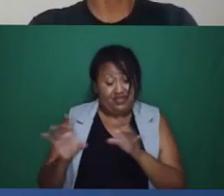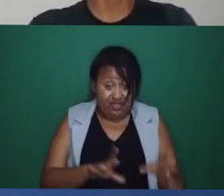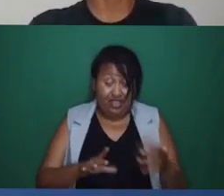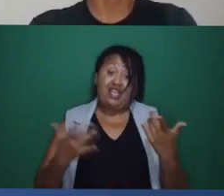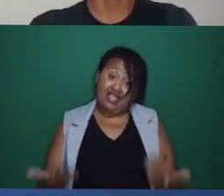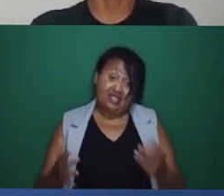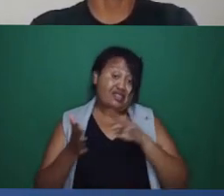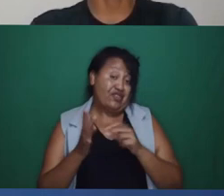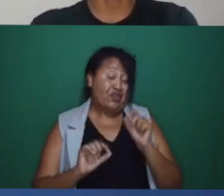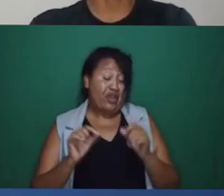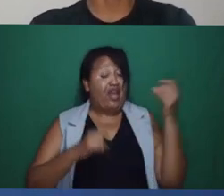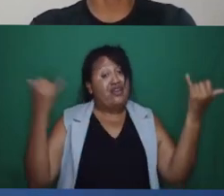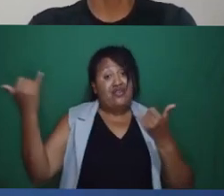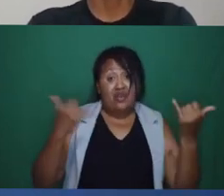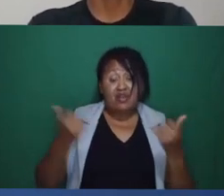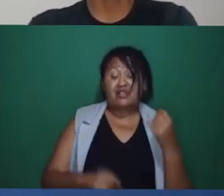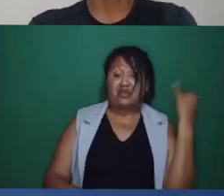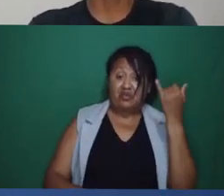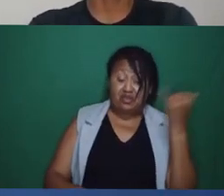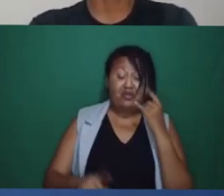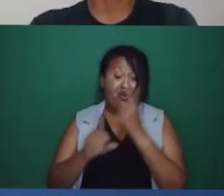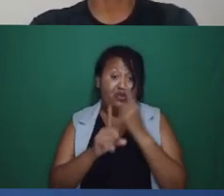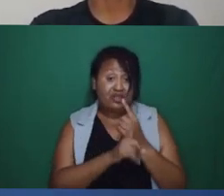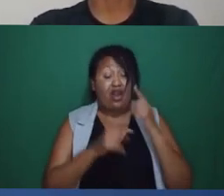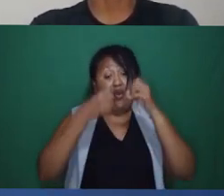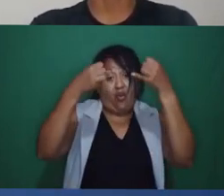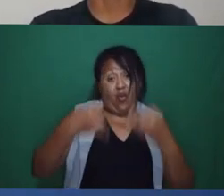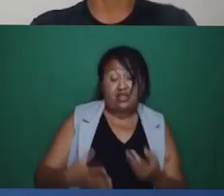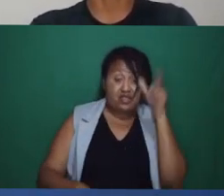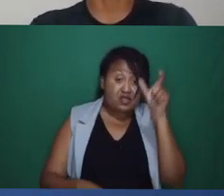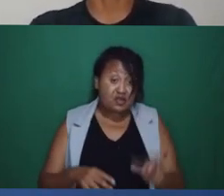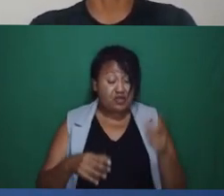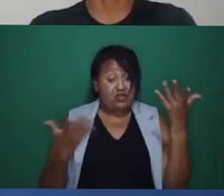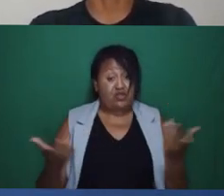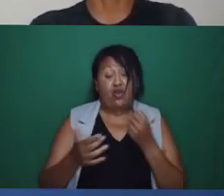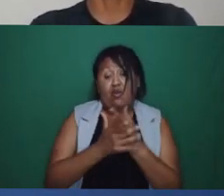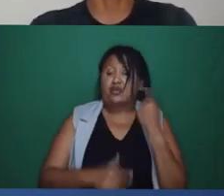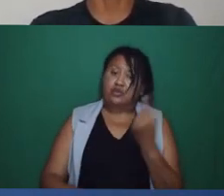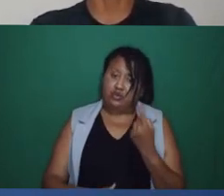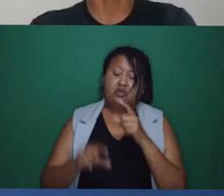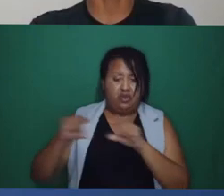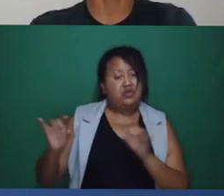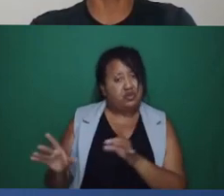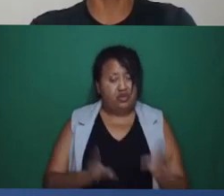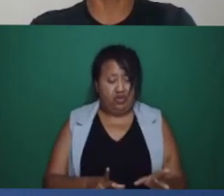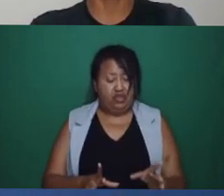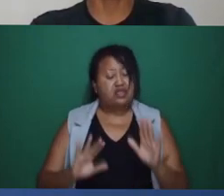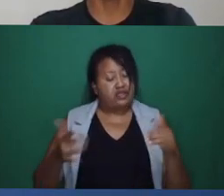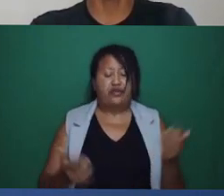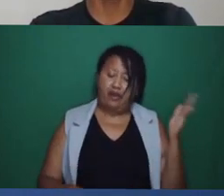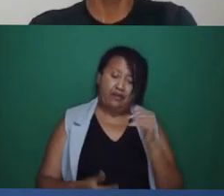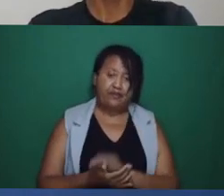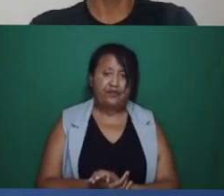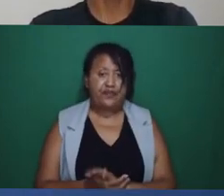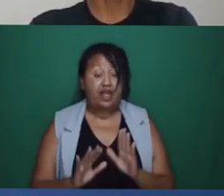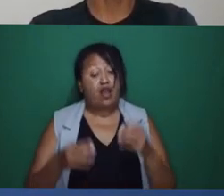é justamente a informação necessária para encontrarmos quantas pessoas compraram apenas um ambiente Então vamos